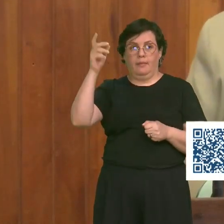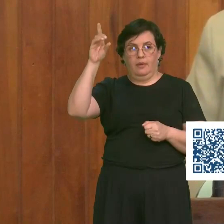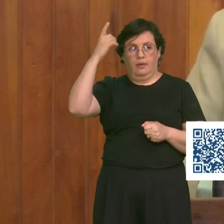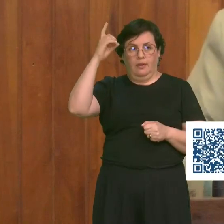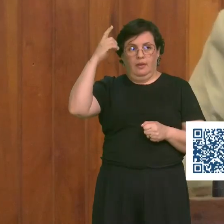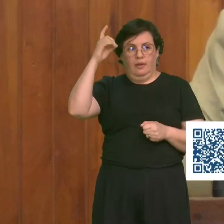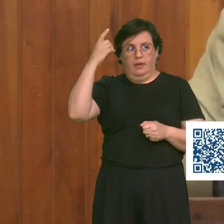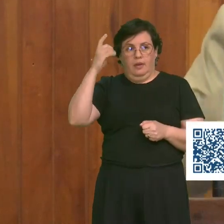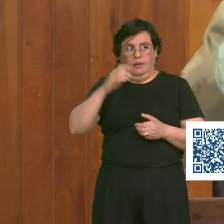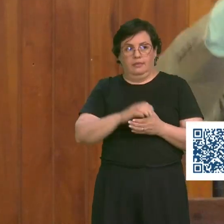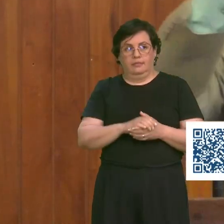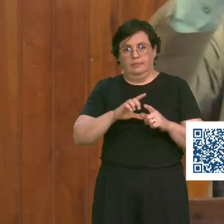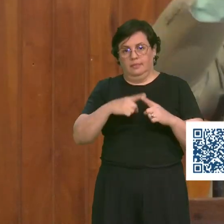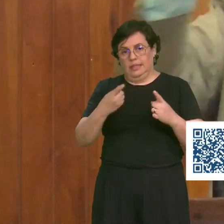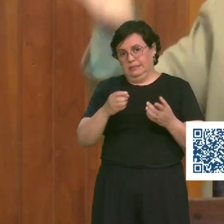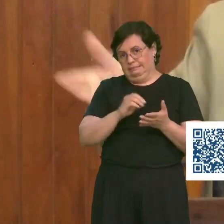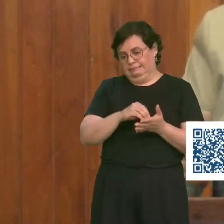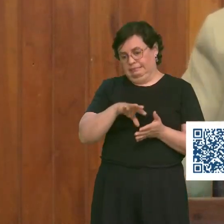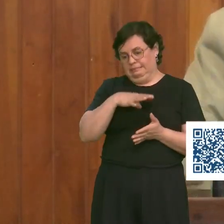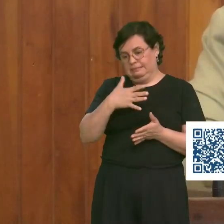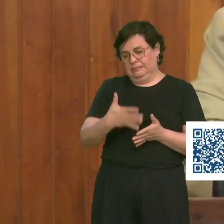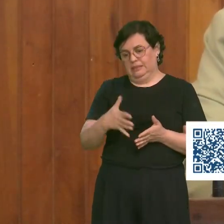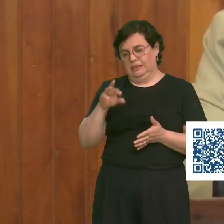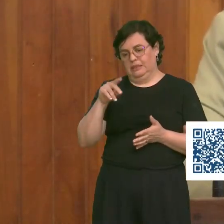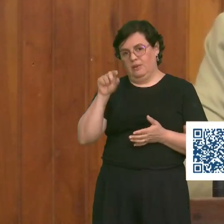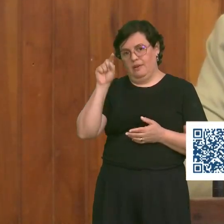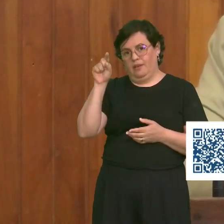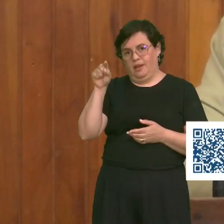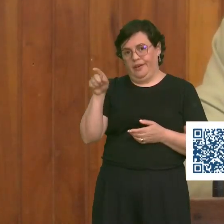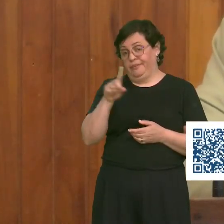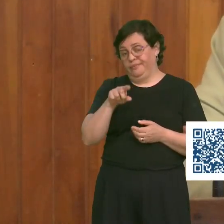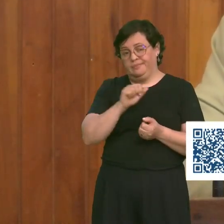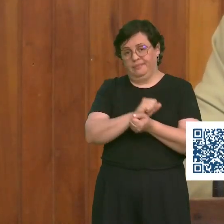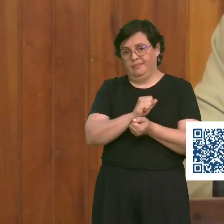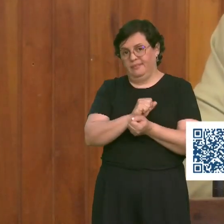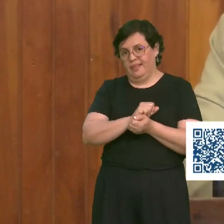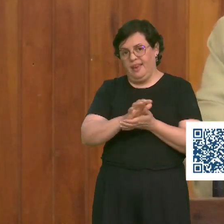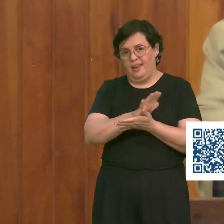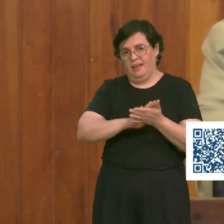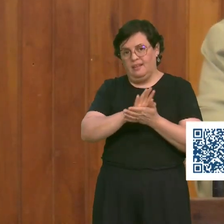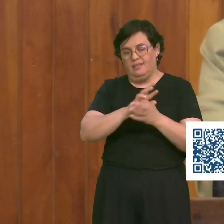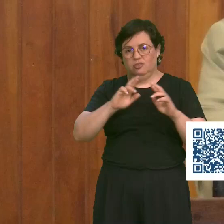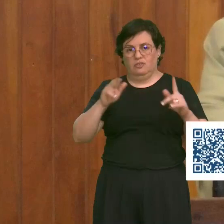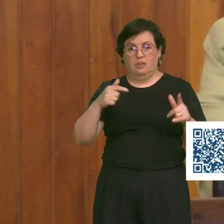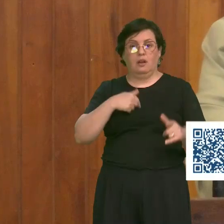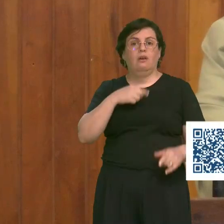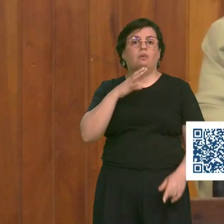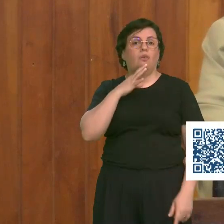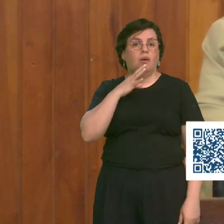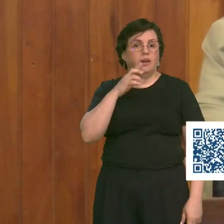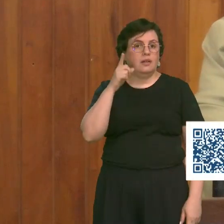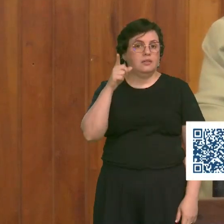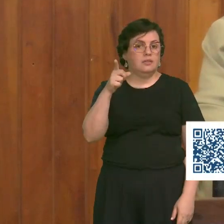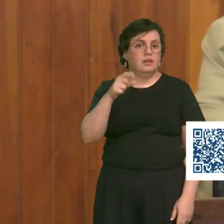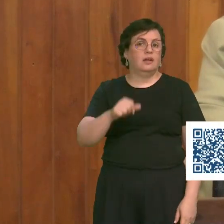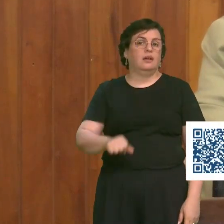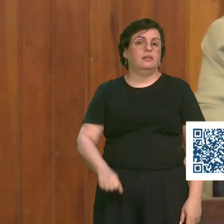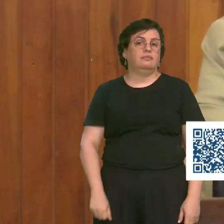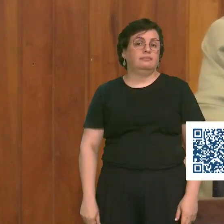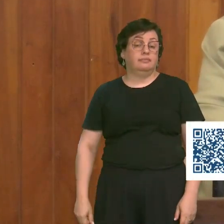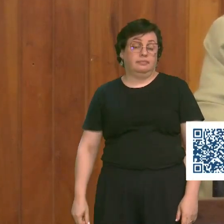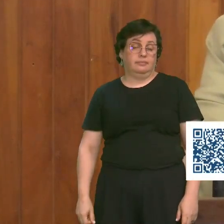as canalha covarde como ele era a gente não podia esperar outra posição dele e eu conheço ele